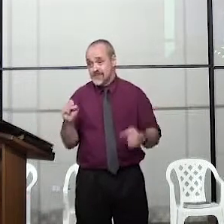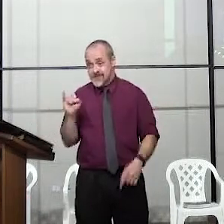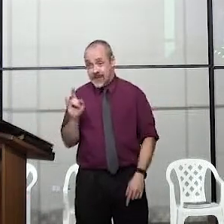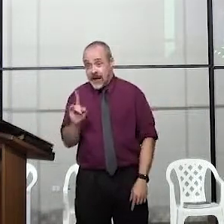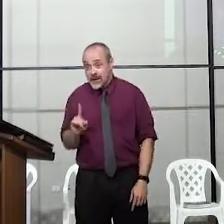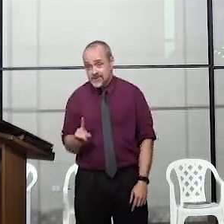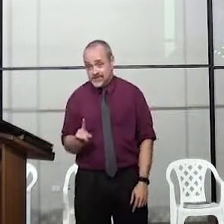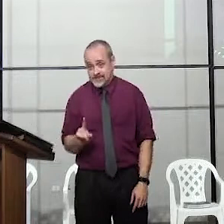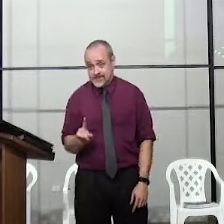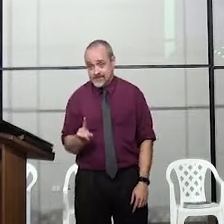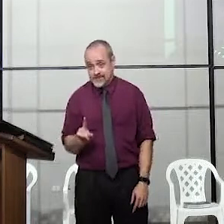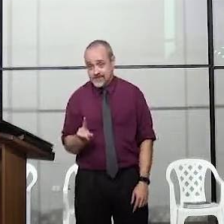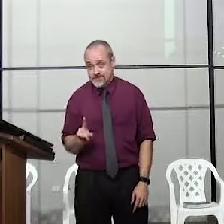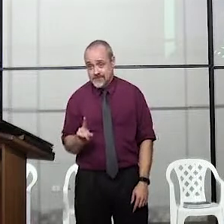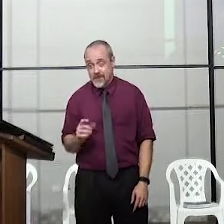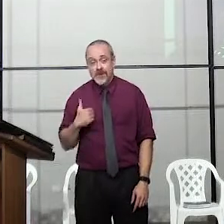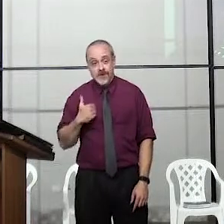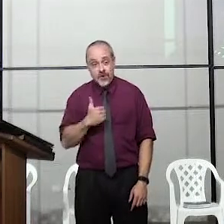Se não,